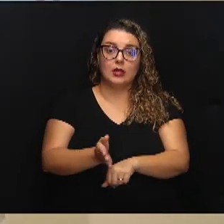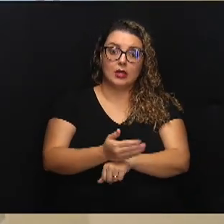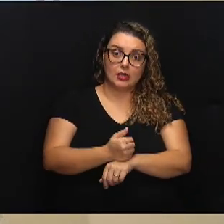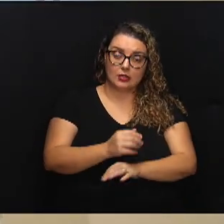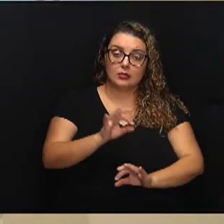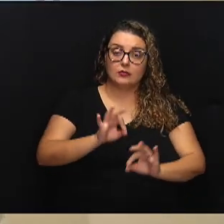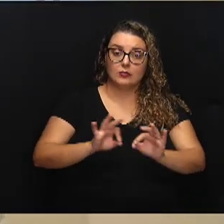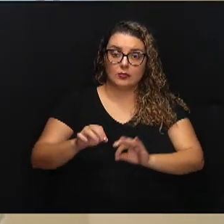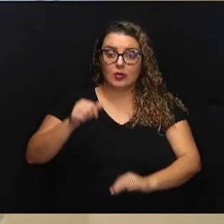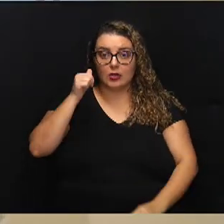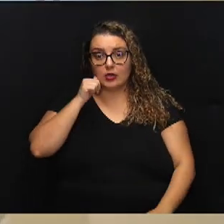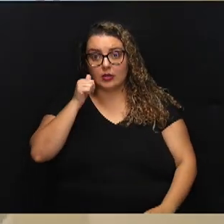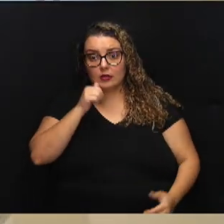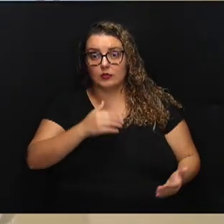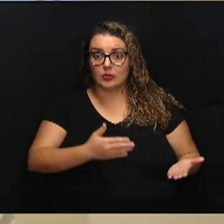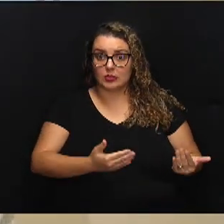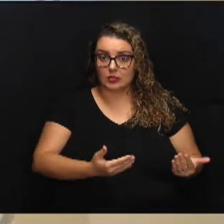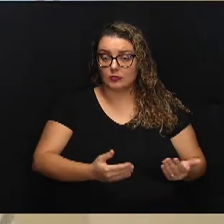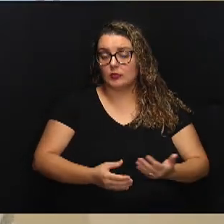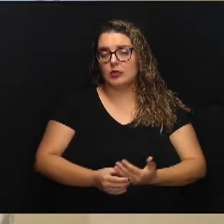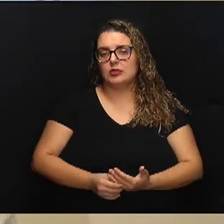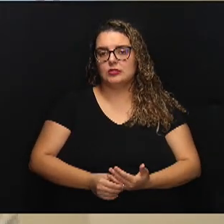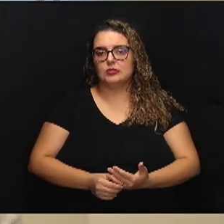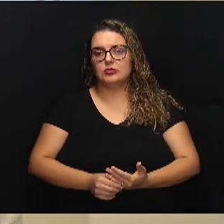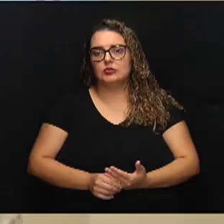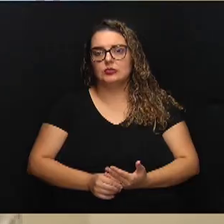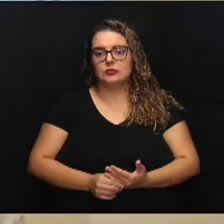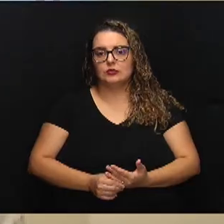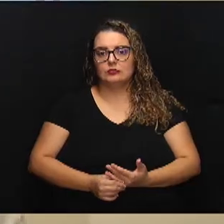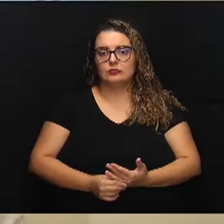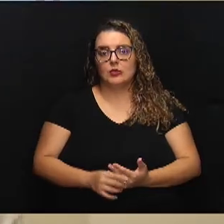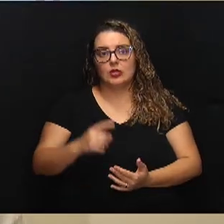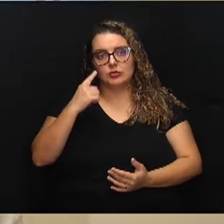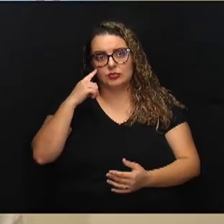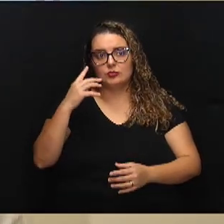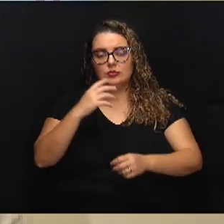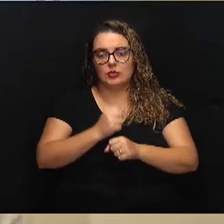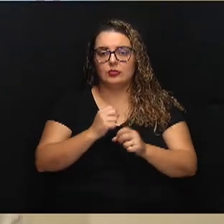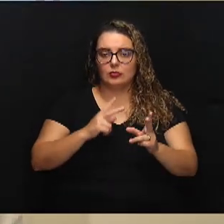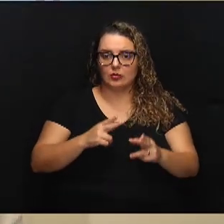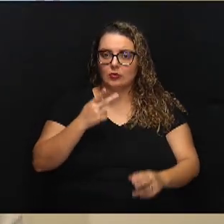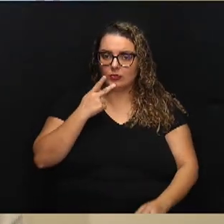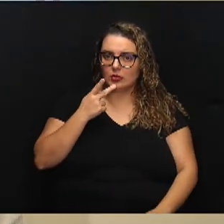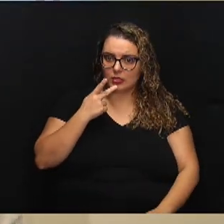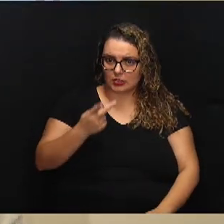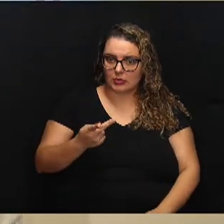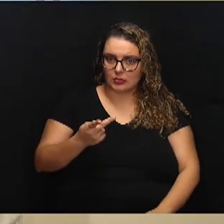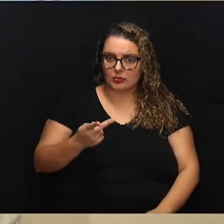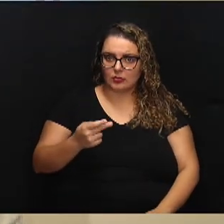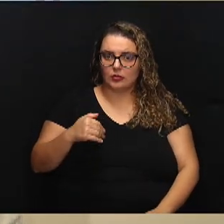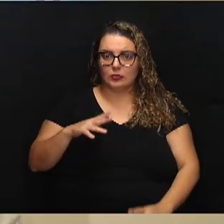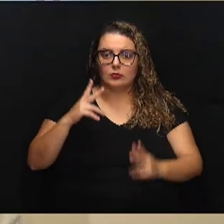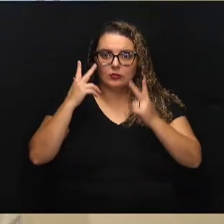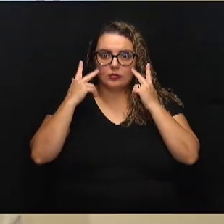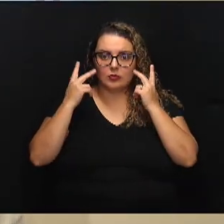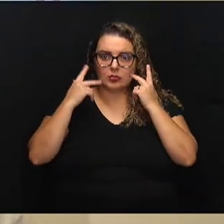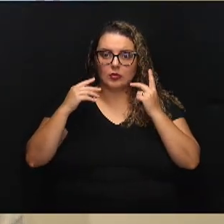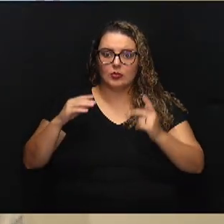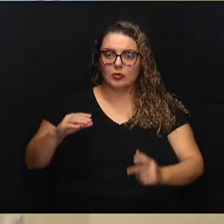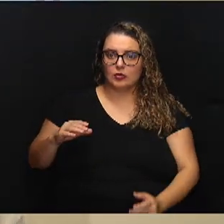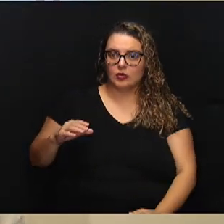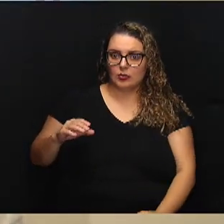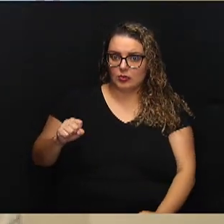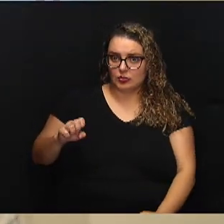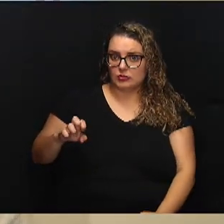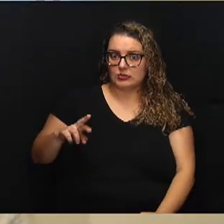precoce em mulheres mais jovens. Então, de uma maneira geral, como a gente estava comentando, os mais frequentes que são os serosos,